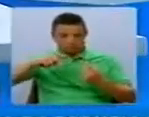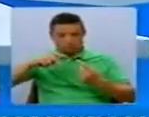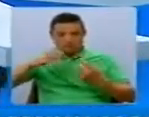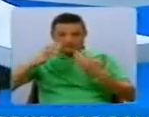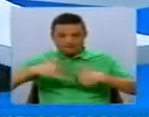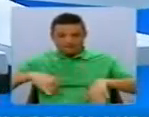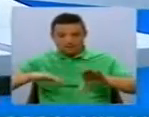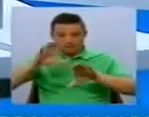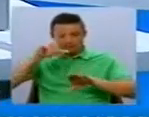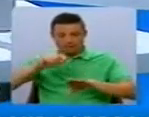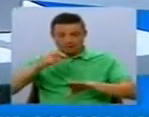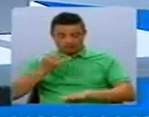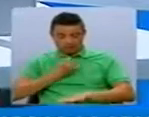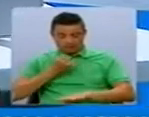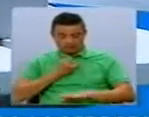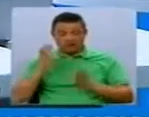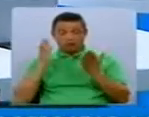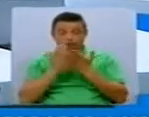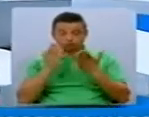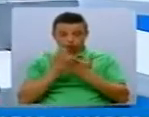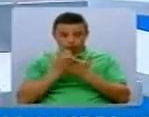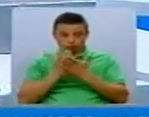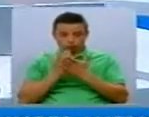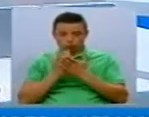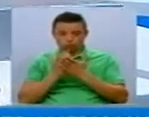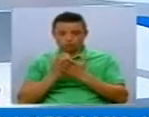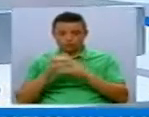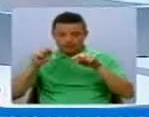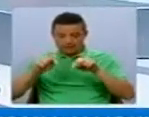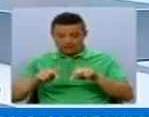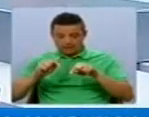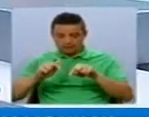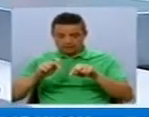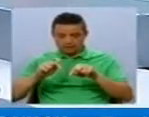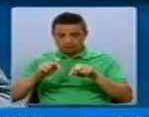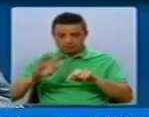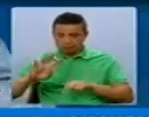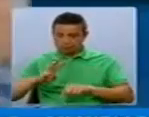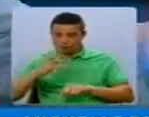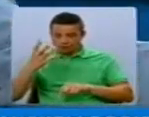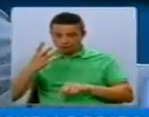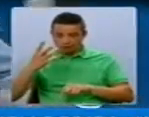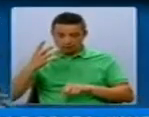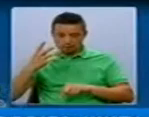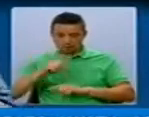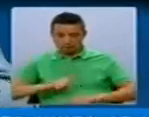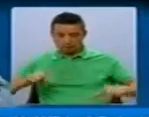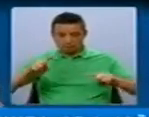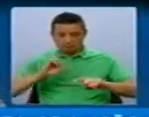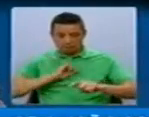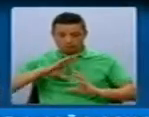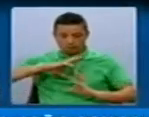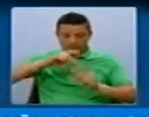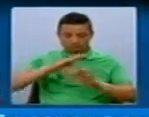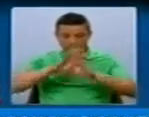que eles também conseguiram identificar neste estudo é que esta abundância destes 4 elementos fundamentais em planetas como o nosso são também muito